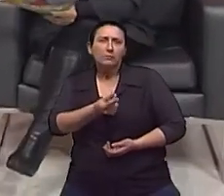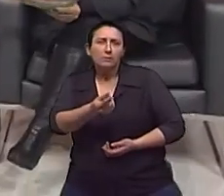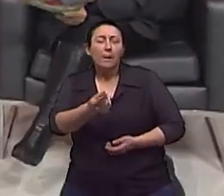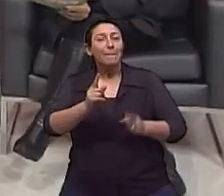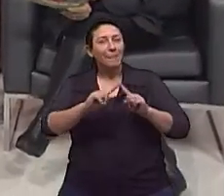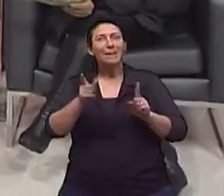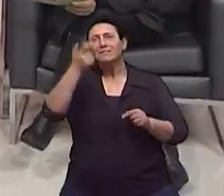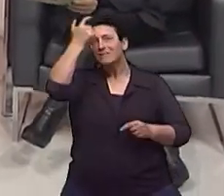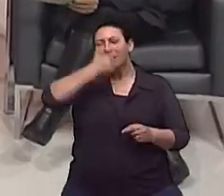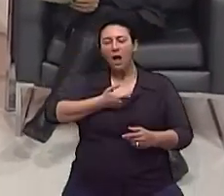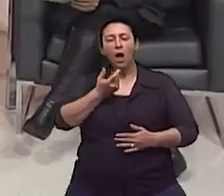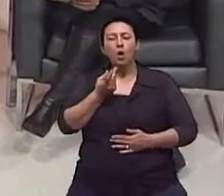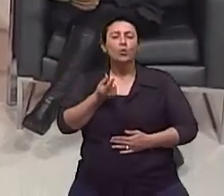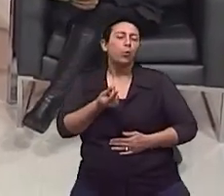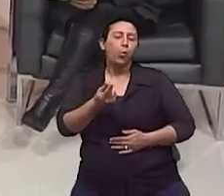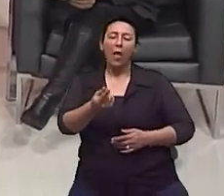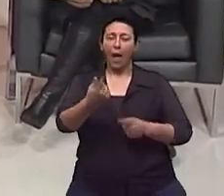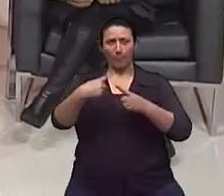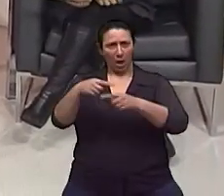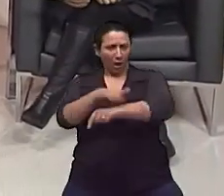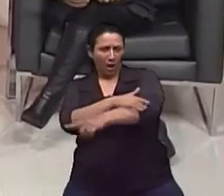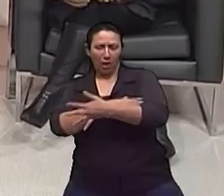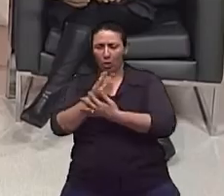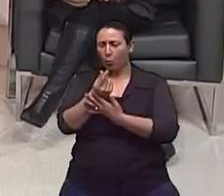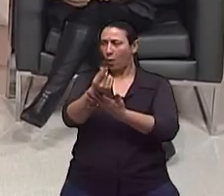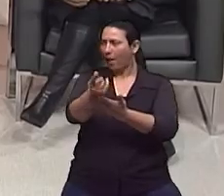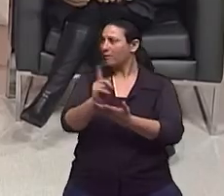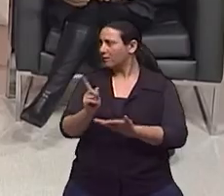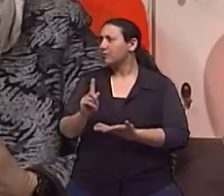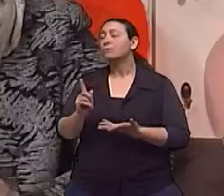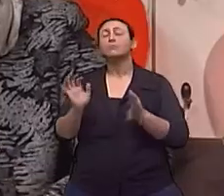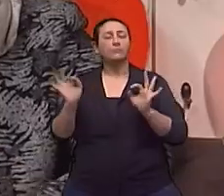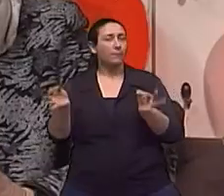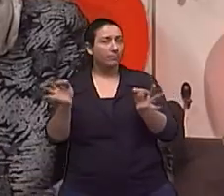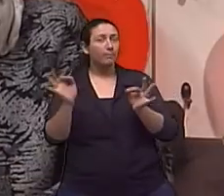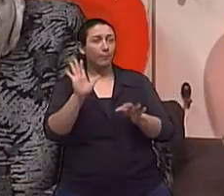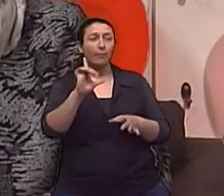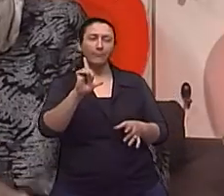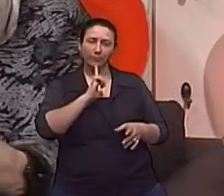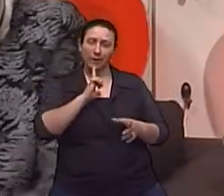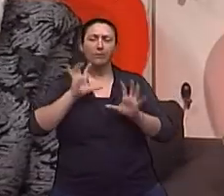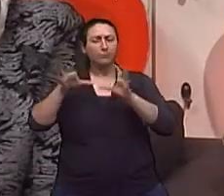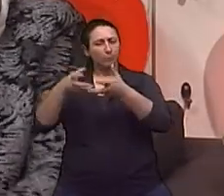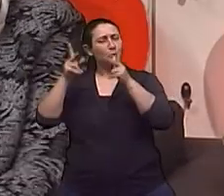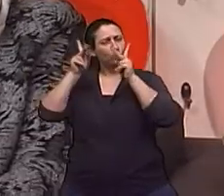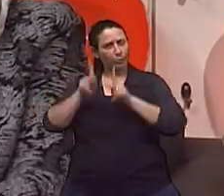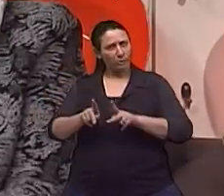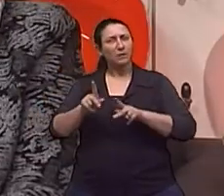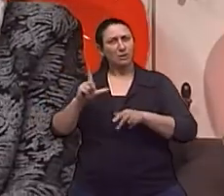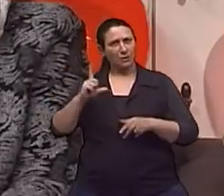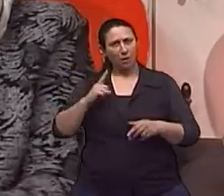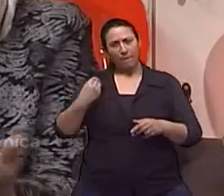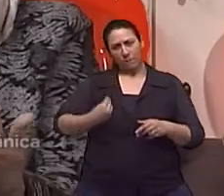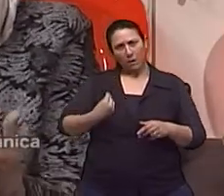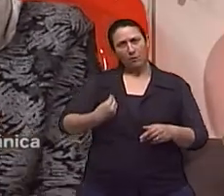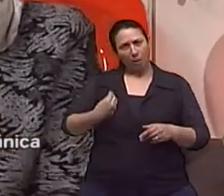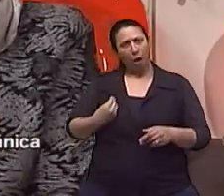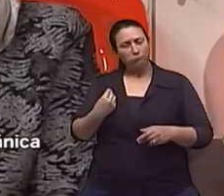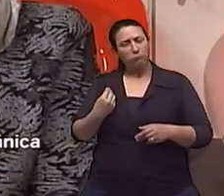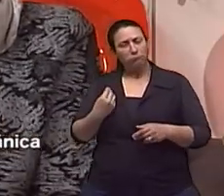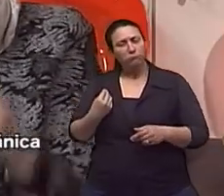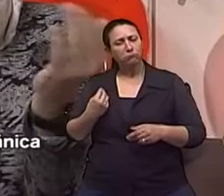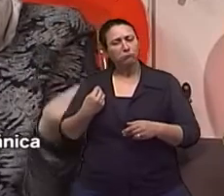a galera tá ligado mas não é só isso então dessas pessoas que duram tem aquelas que chegam Nessa idade